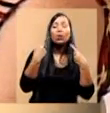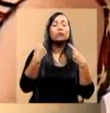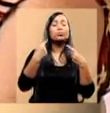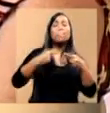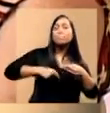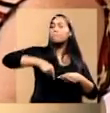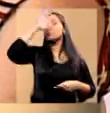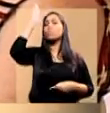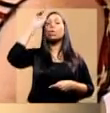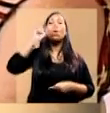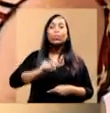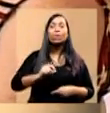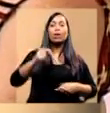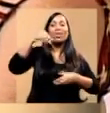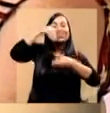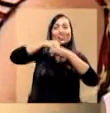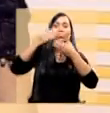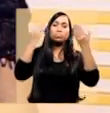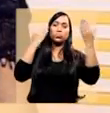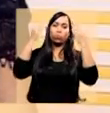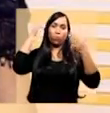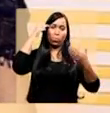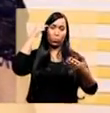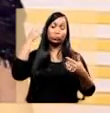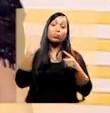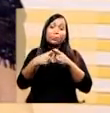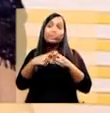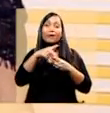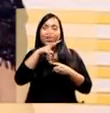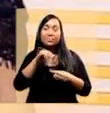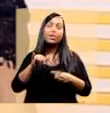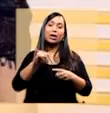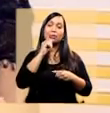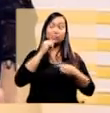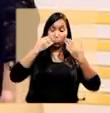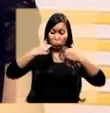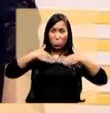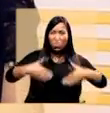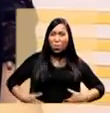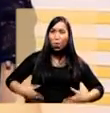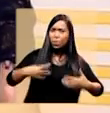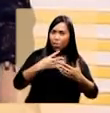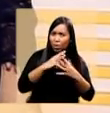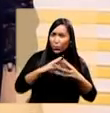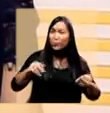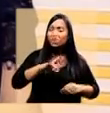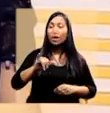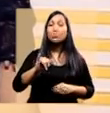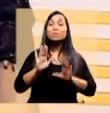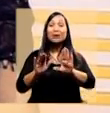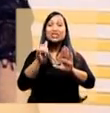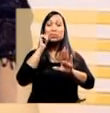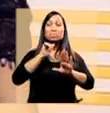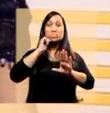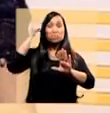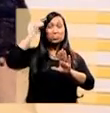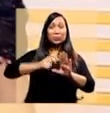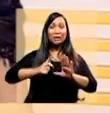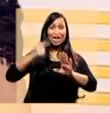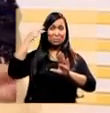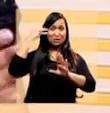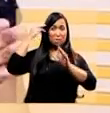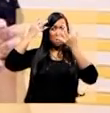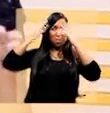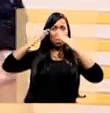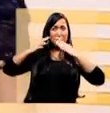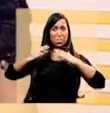é a psicológica. Porque a agressão física, ela vai até passar. A psicológica diminui a mulher. e faz com que